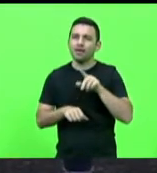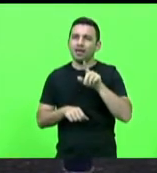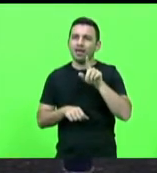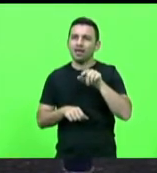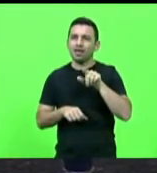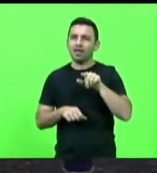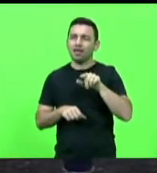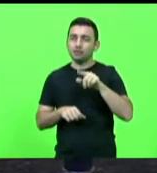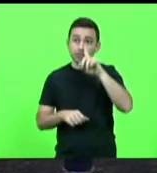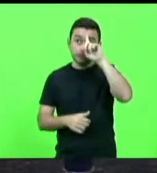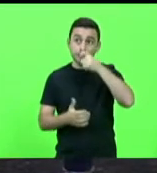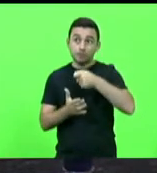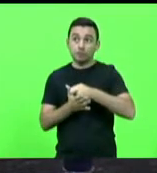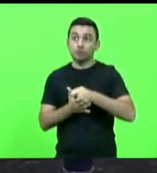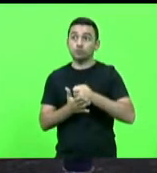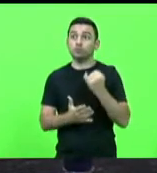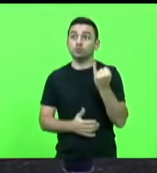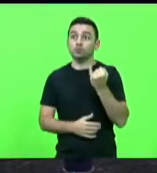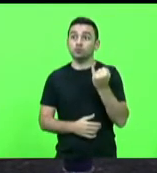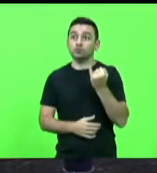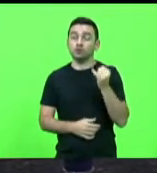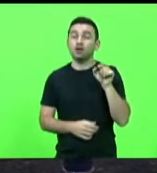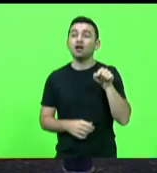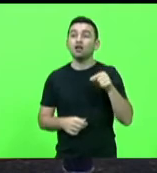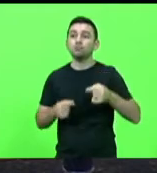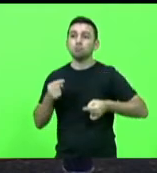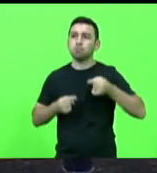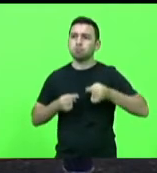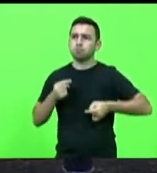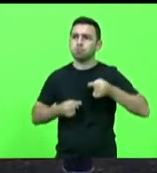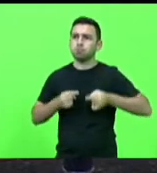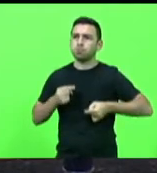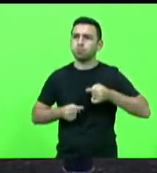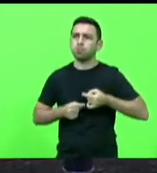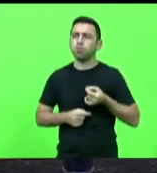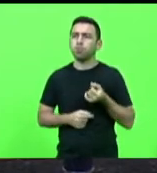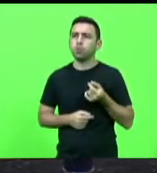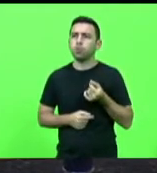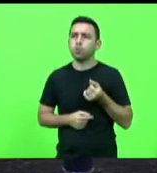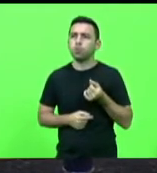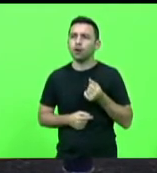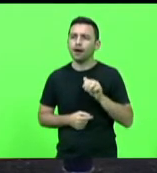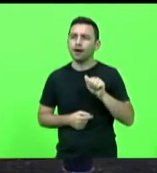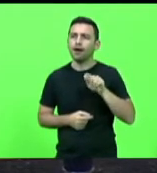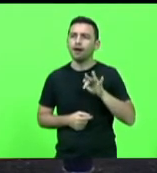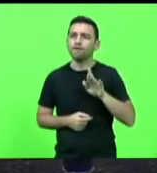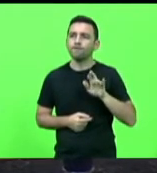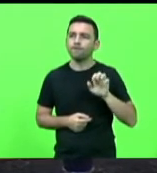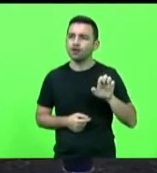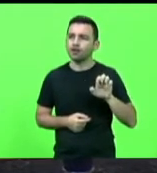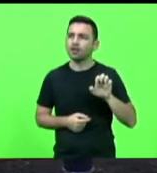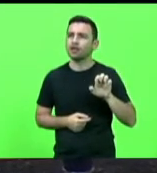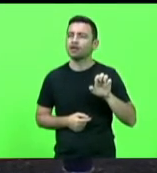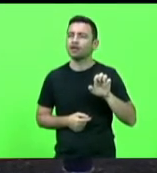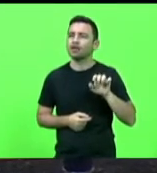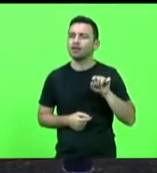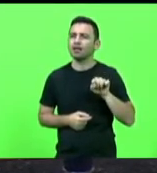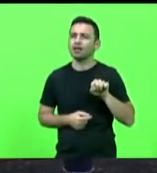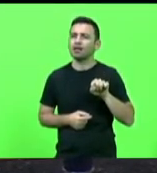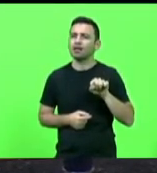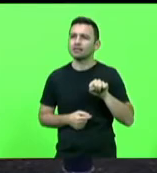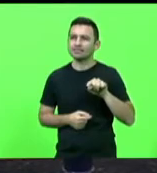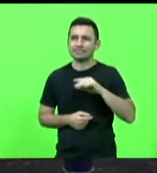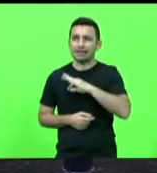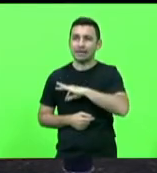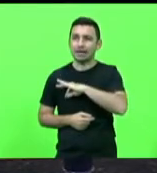decisão extraordinária de discutir o custo financeiro da ANFRE. A ANFRE, que tem salários